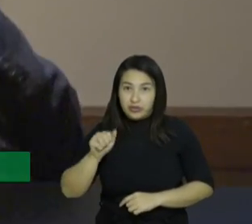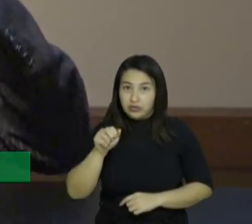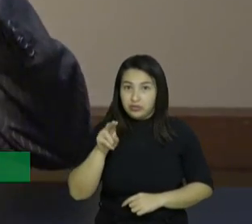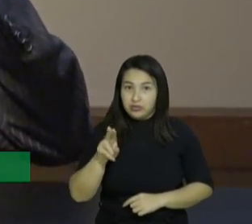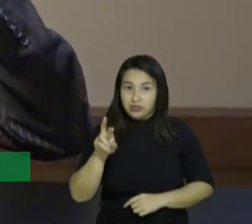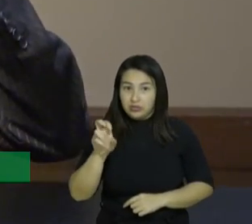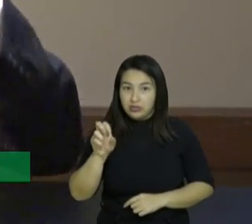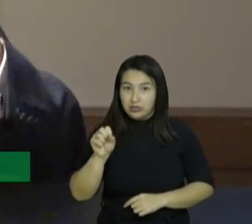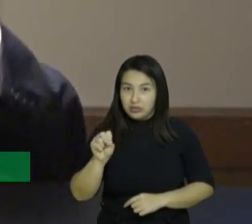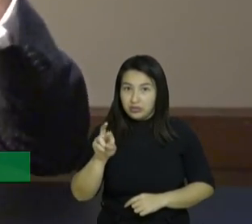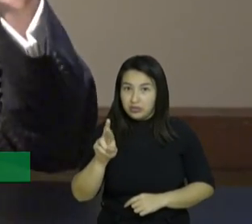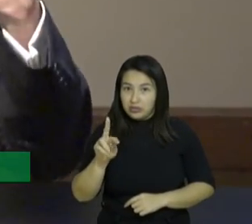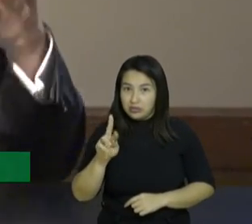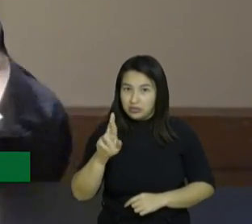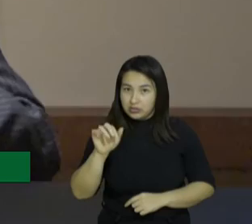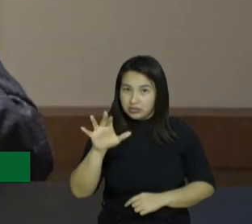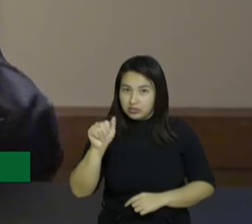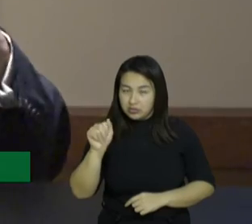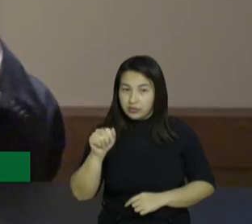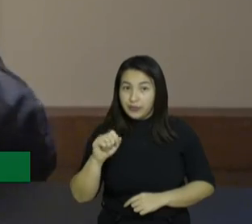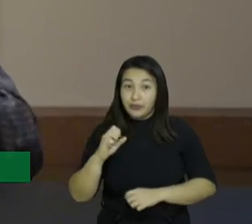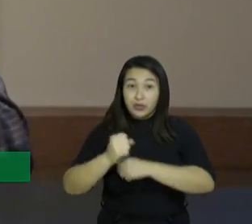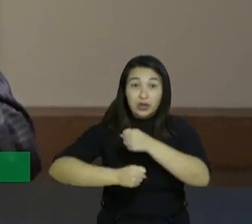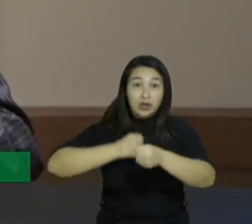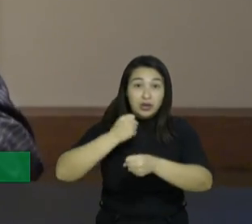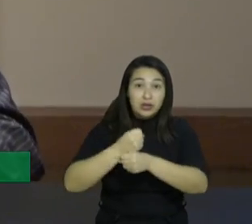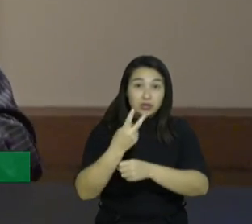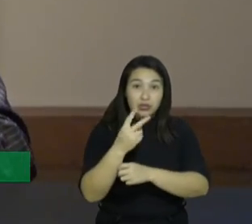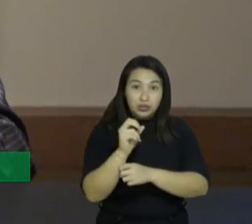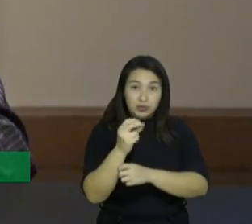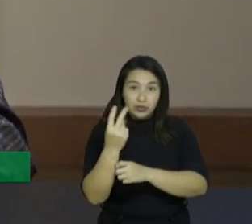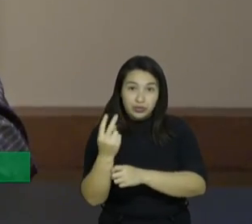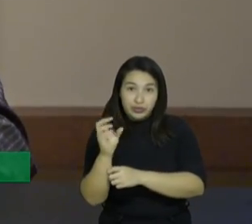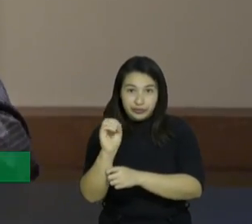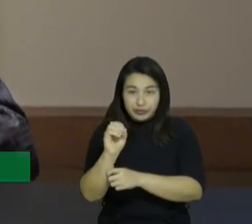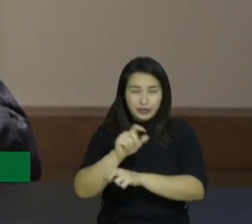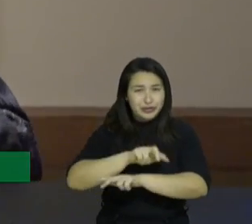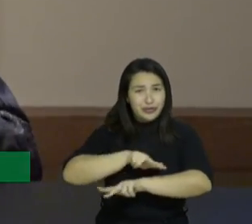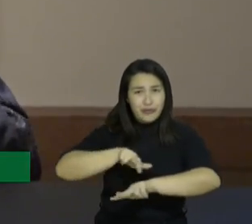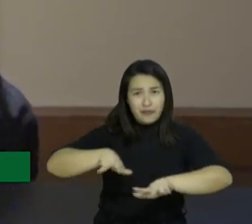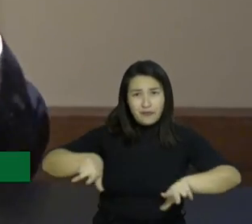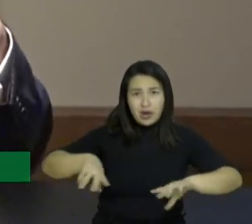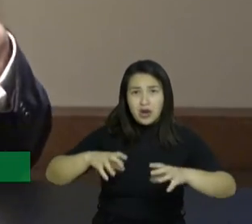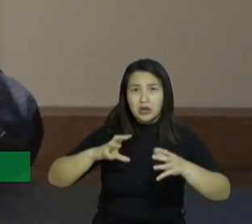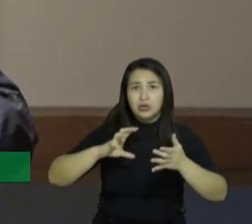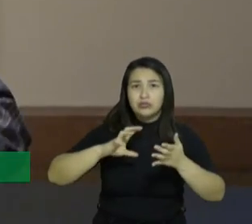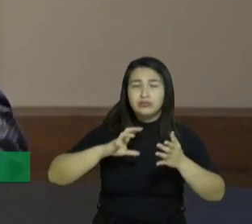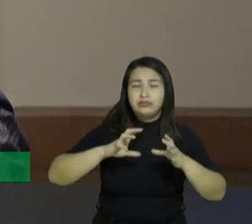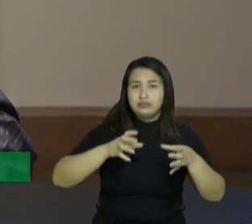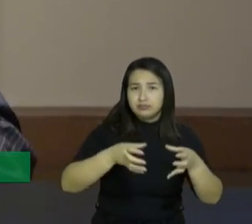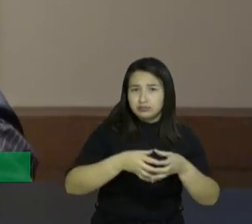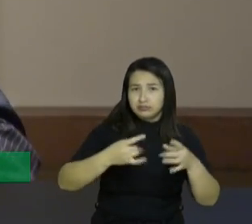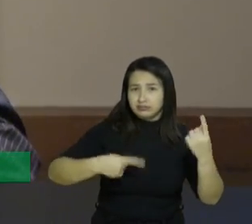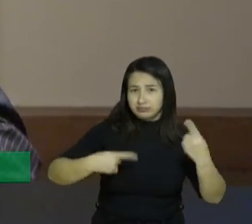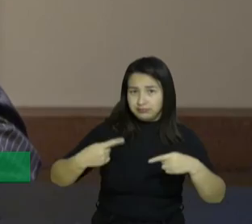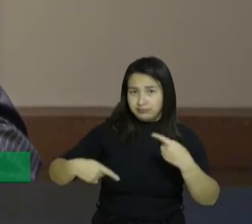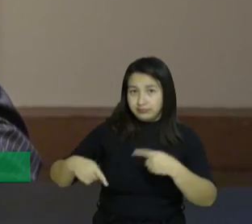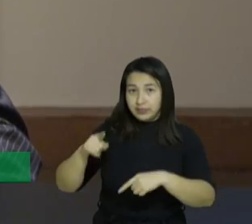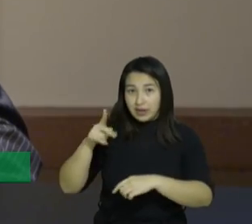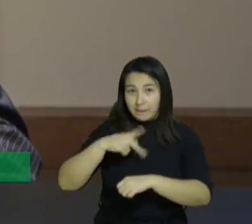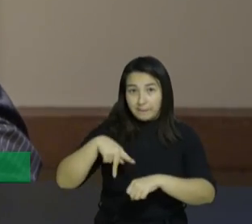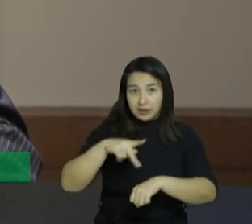austriaco no ano seguinte já né ao longo de 2020 vários parlamentos regionais ou seja subnacionais da Bélgica